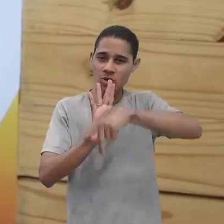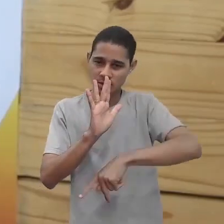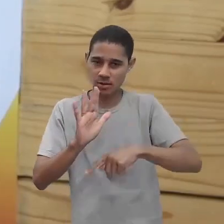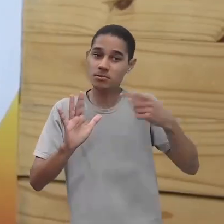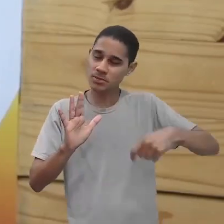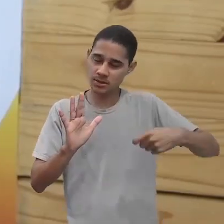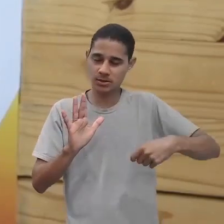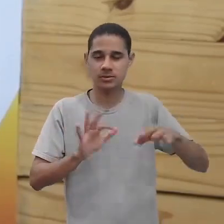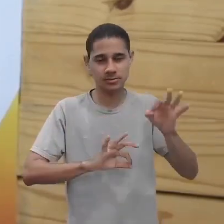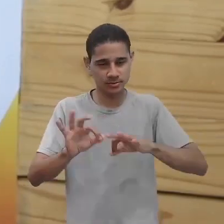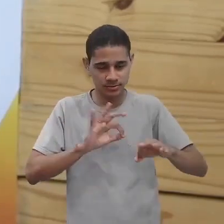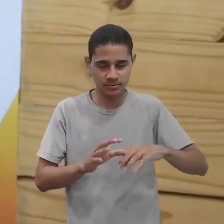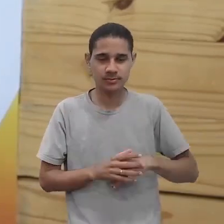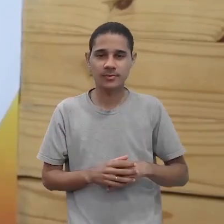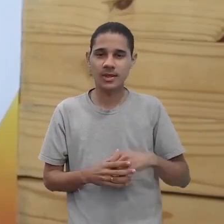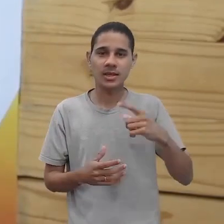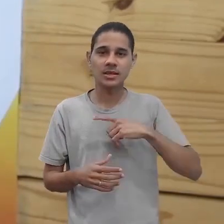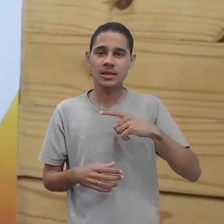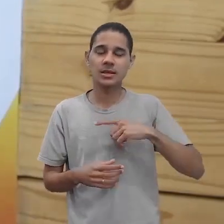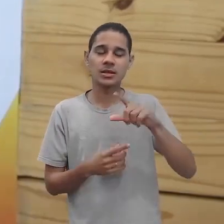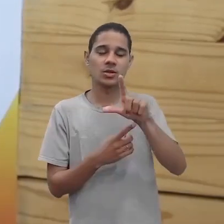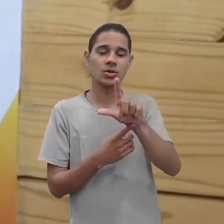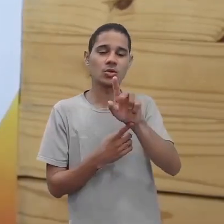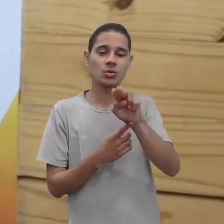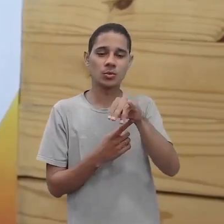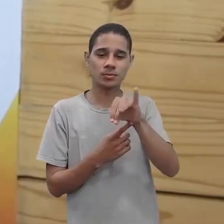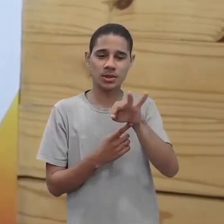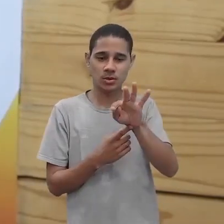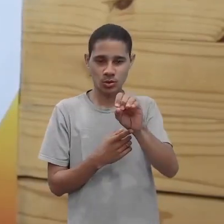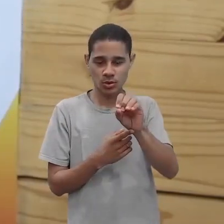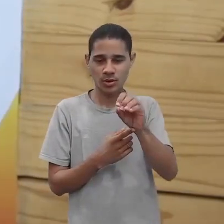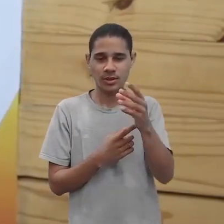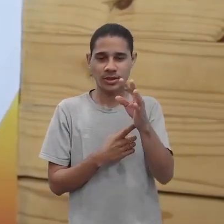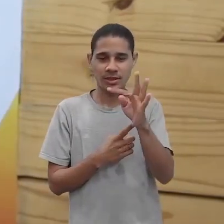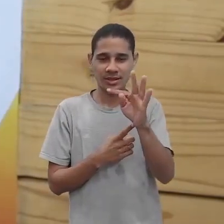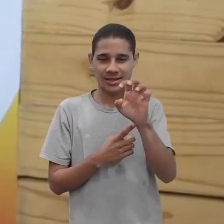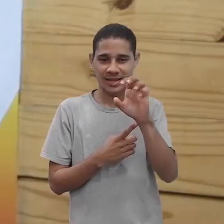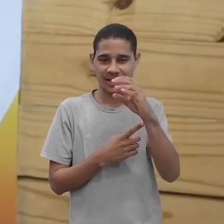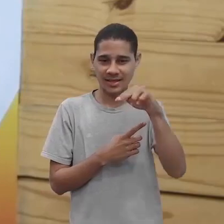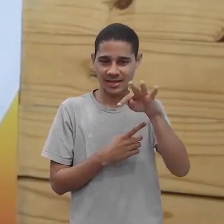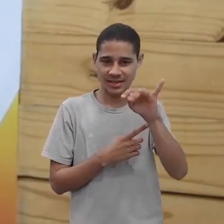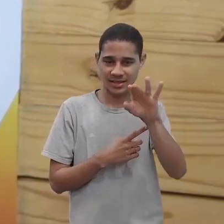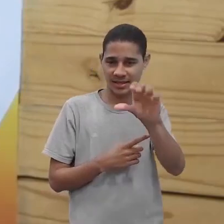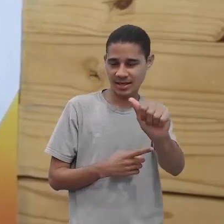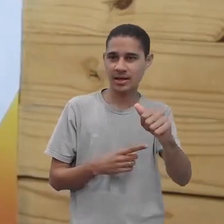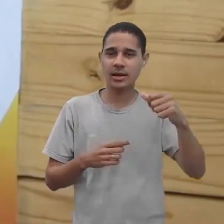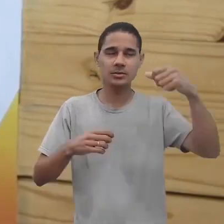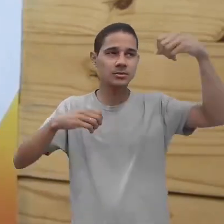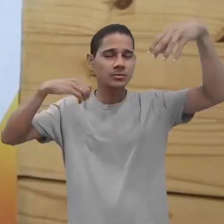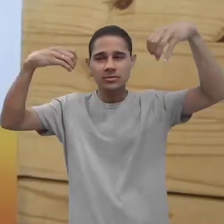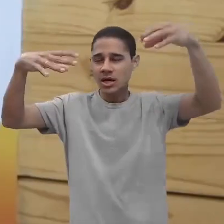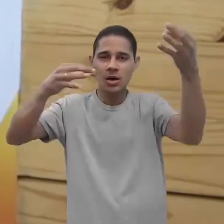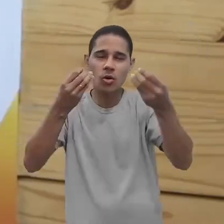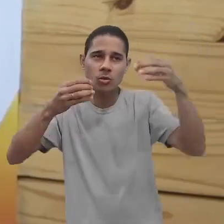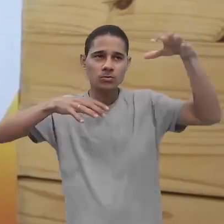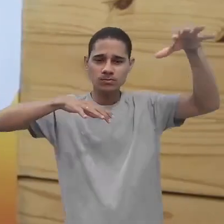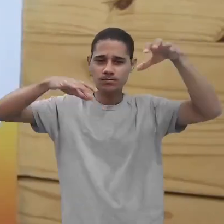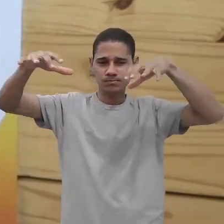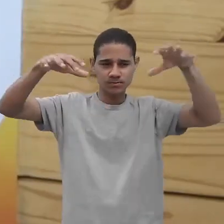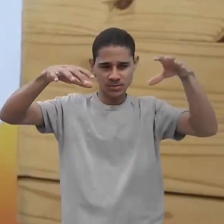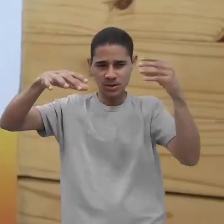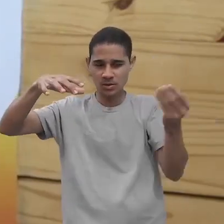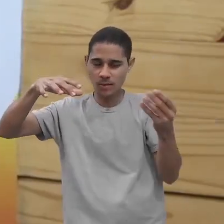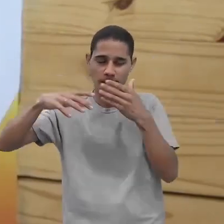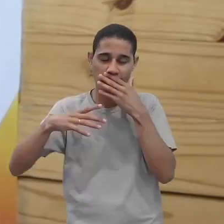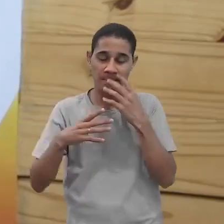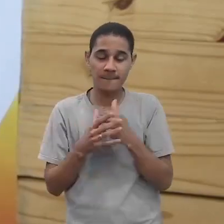falou sobre a questão luminotécnica, né? Qual vai ser aí a disposição dessas luminárias, se vai ser aí, né, uma